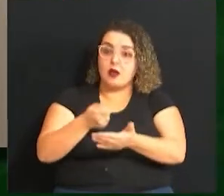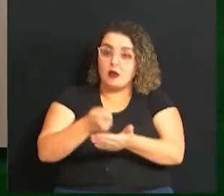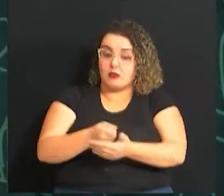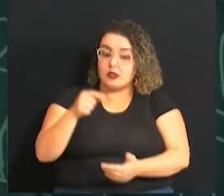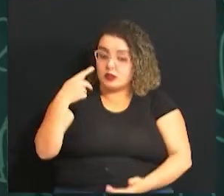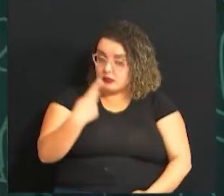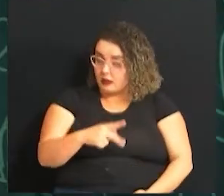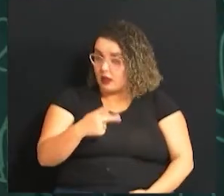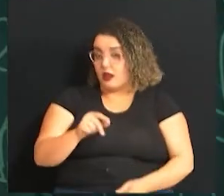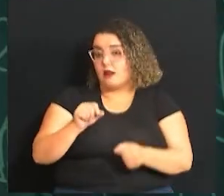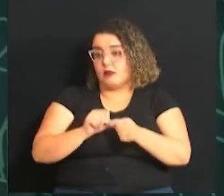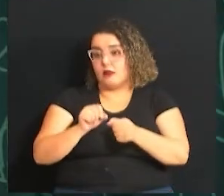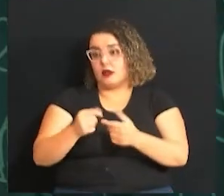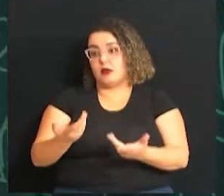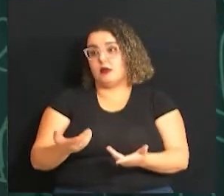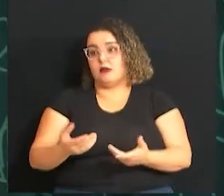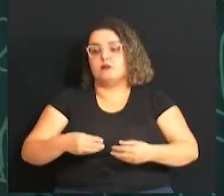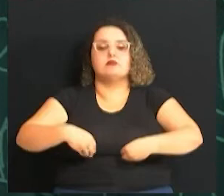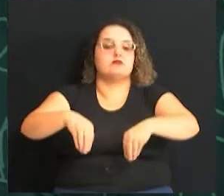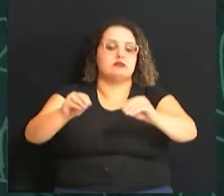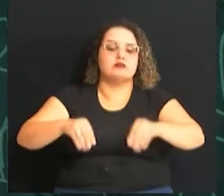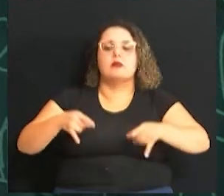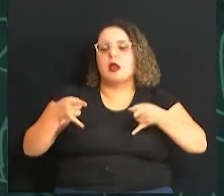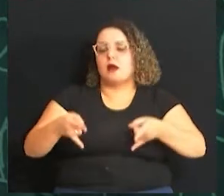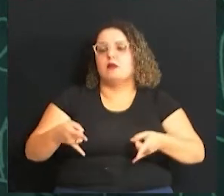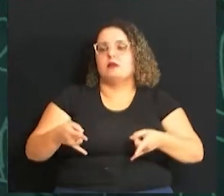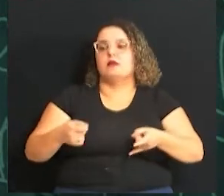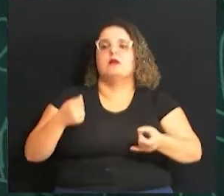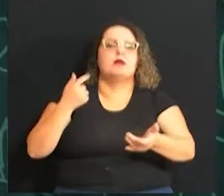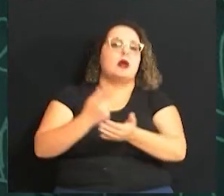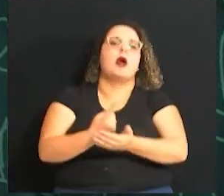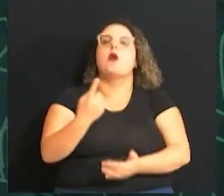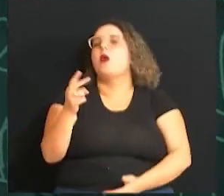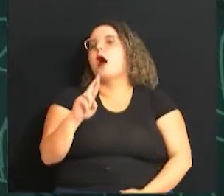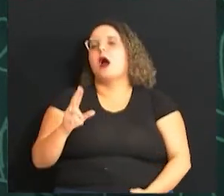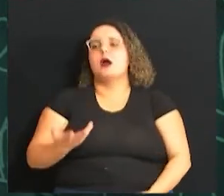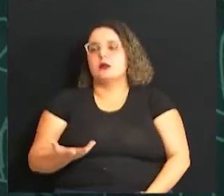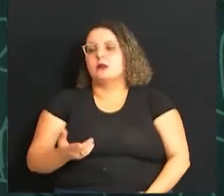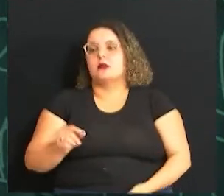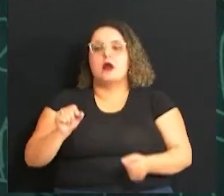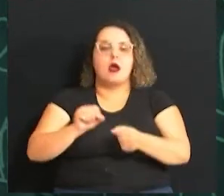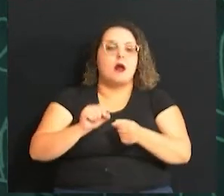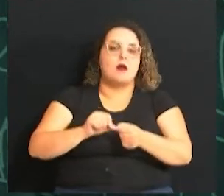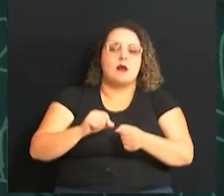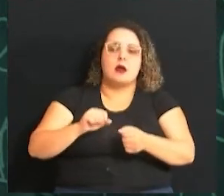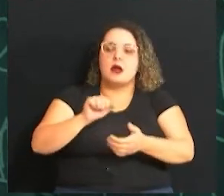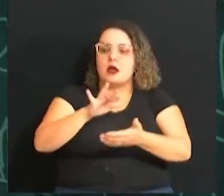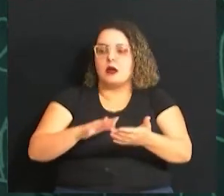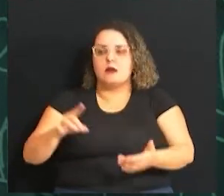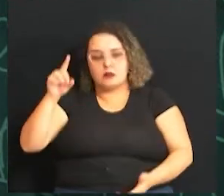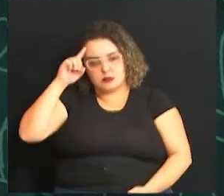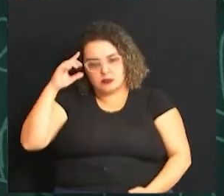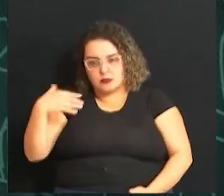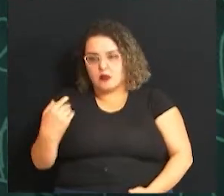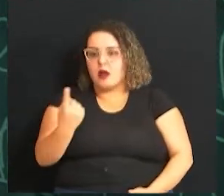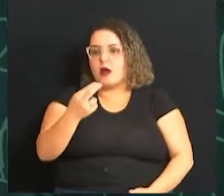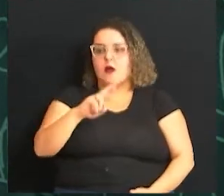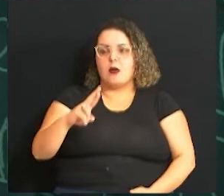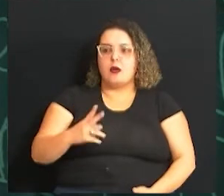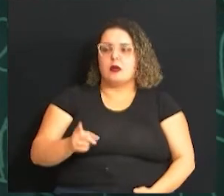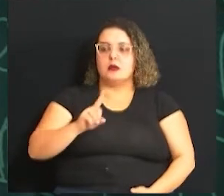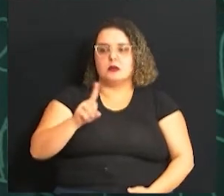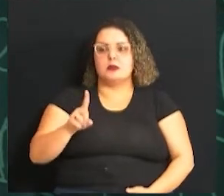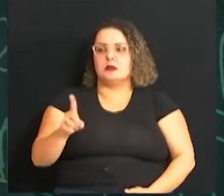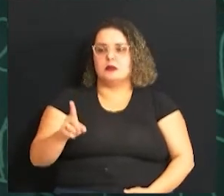seria obrigação dela fazer. Você arrumou a cama, você vai ganhar R$1. Você fez seu dever de casa todo dia,